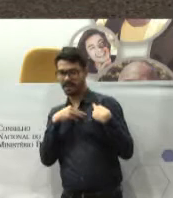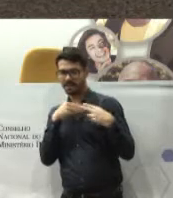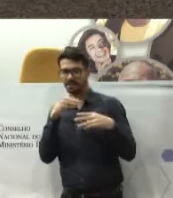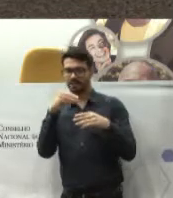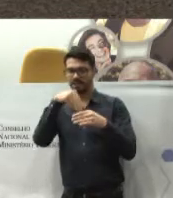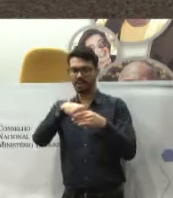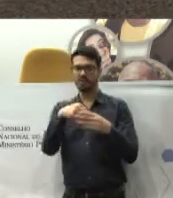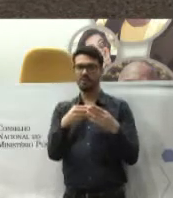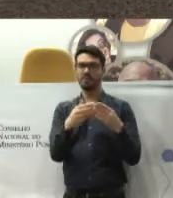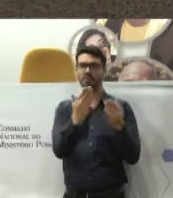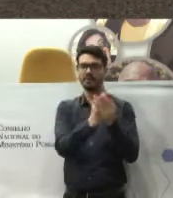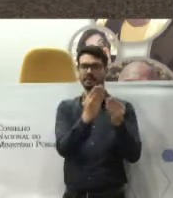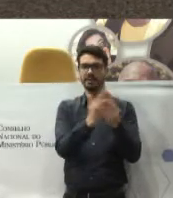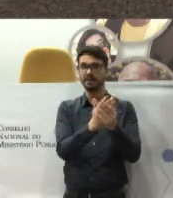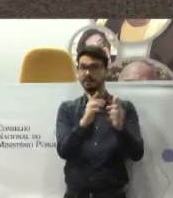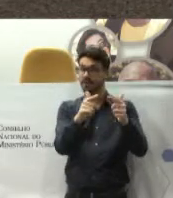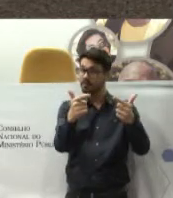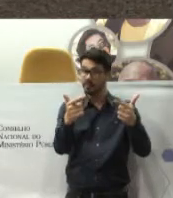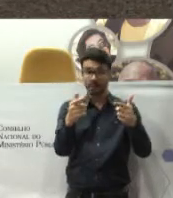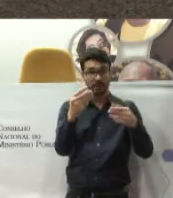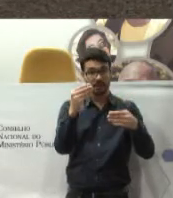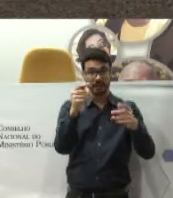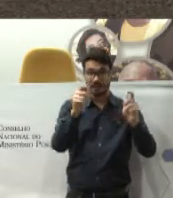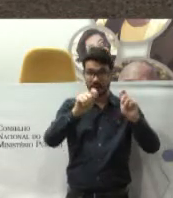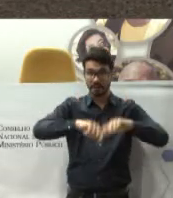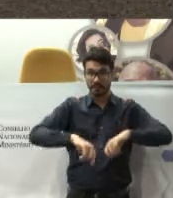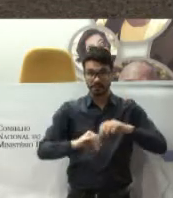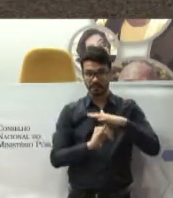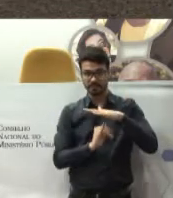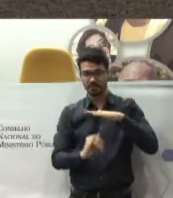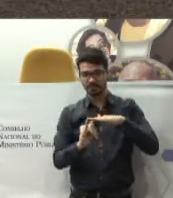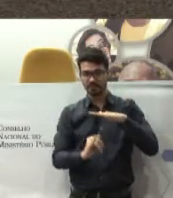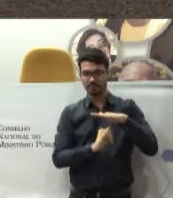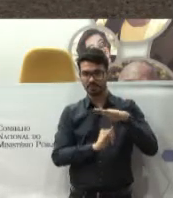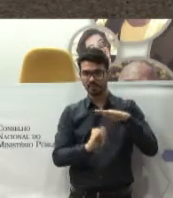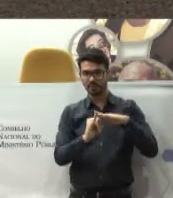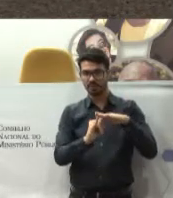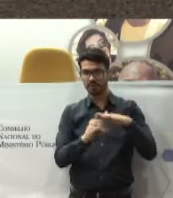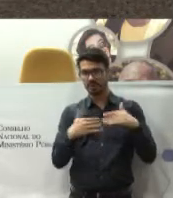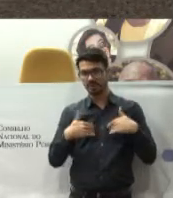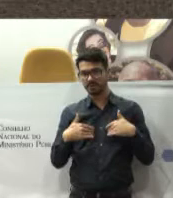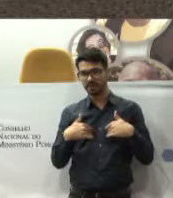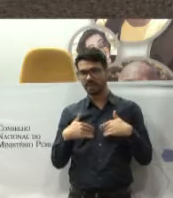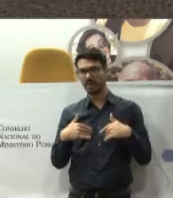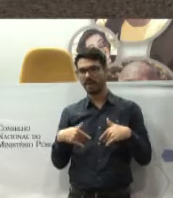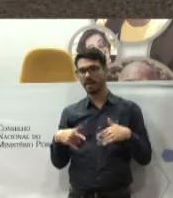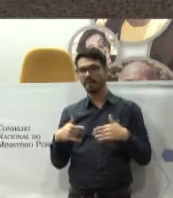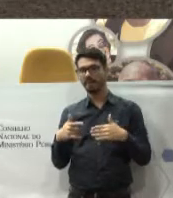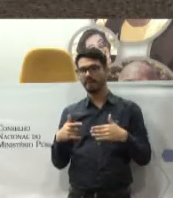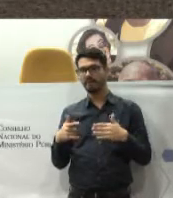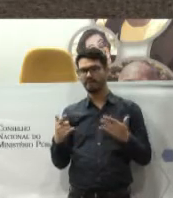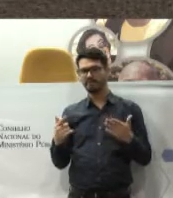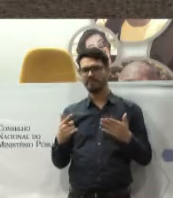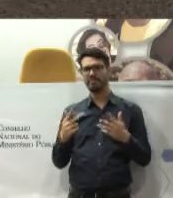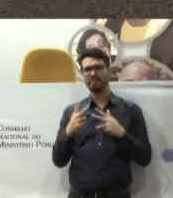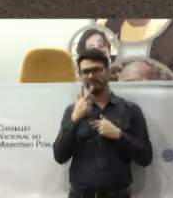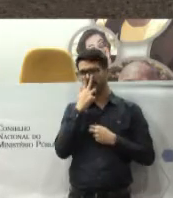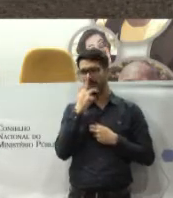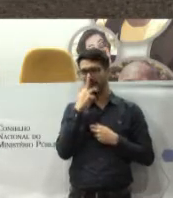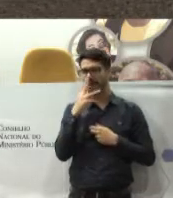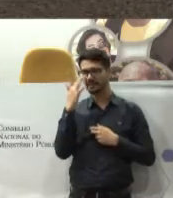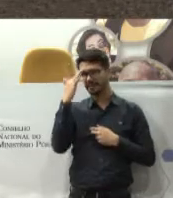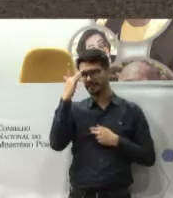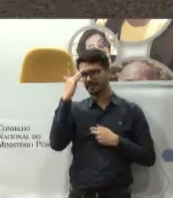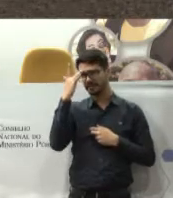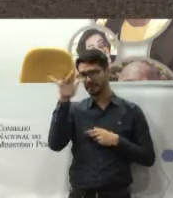inclusive, que não tem capacidade institucional para ficar no seu papel clássico. Pode parecer muito estranho isso.